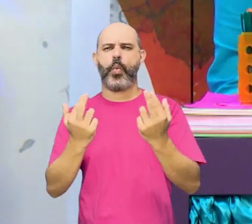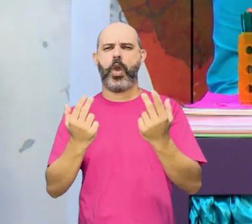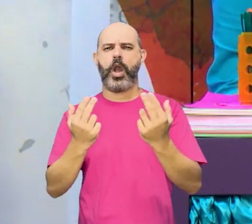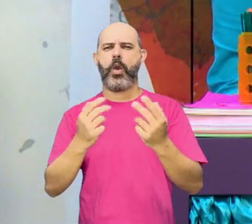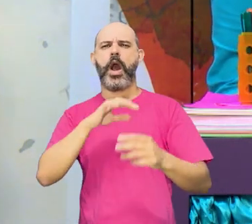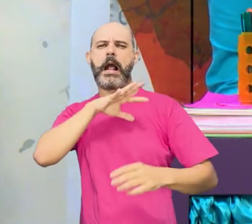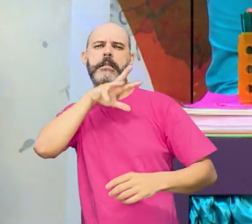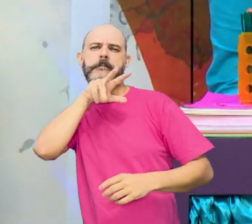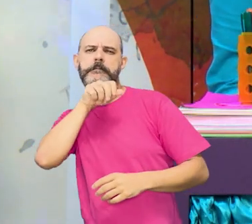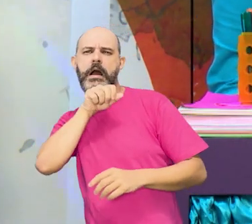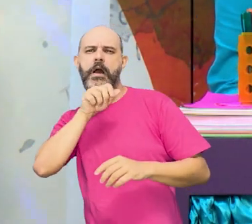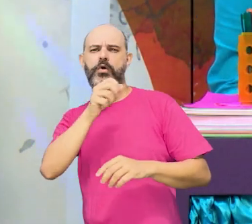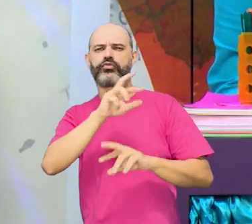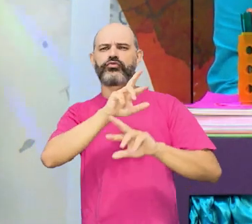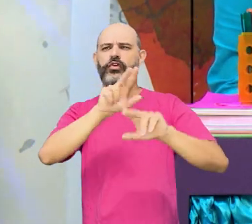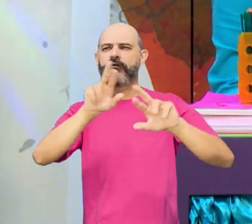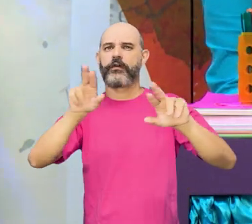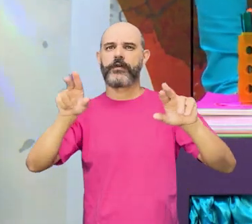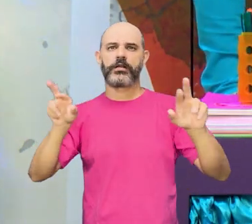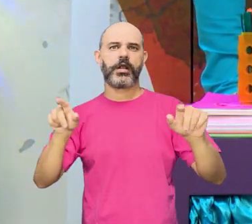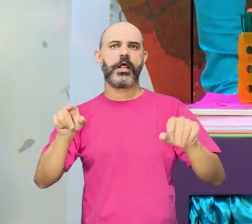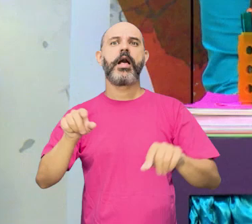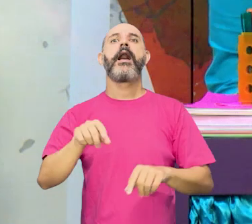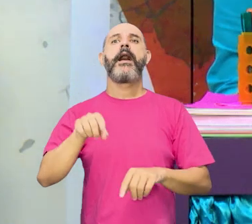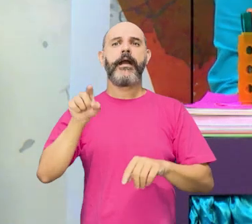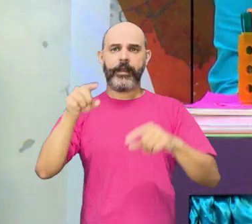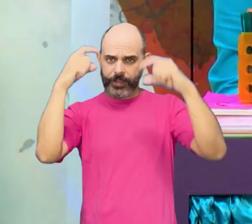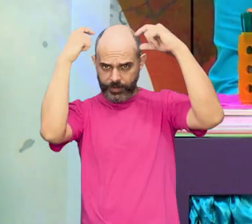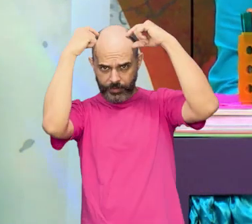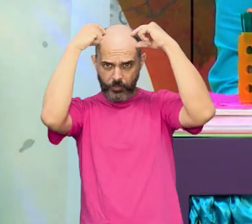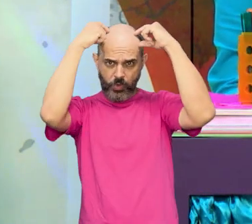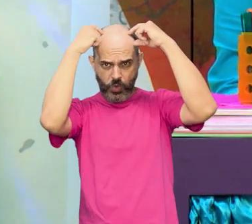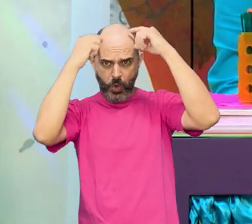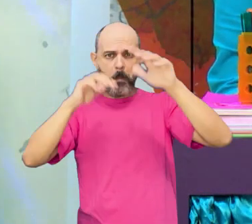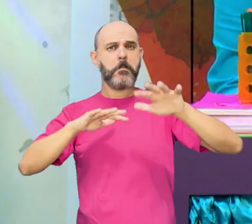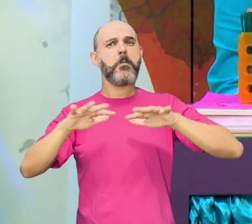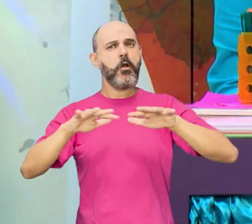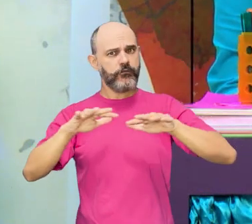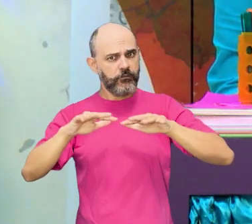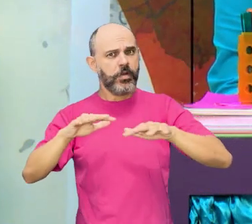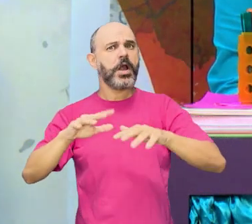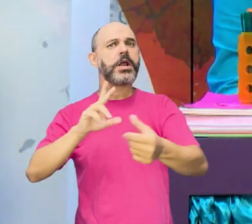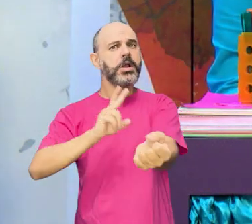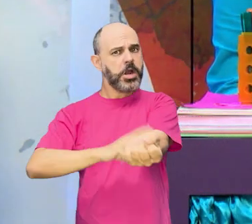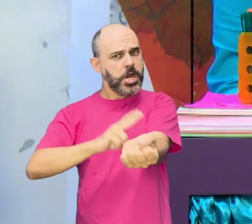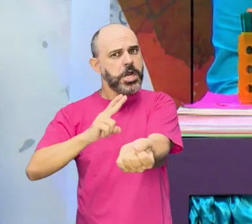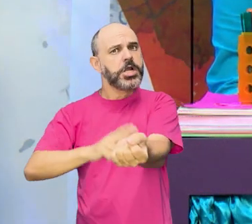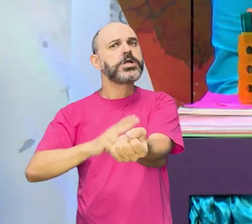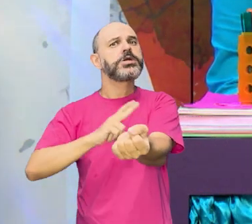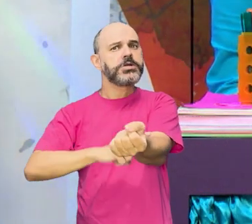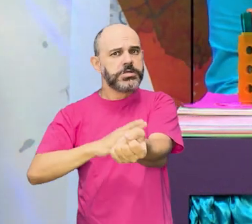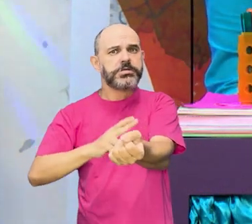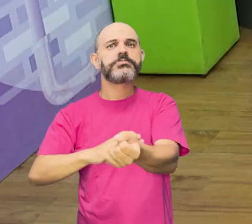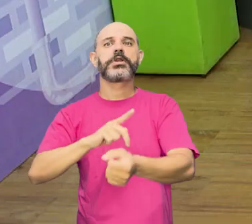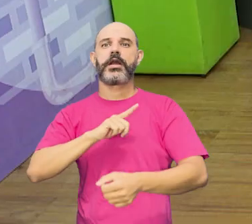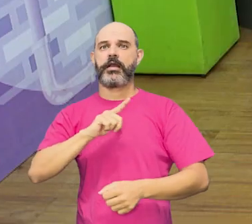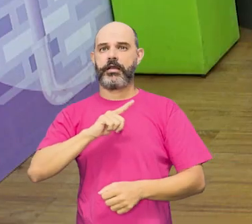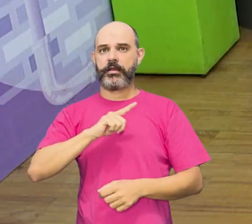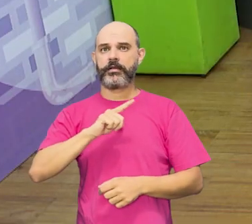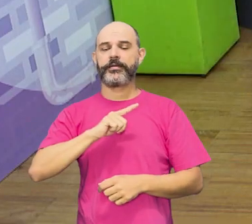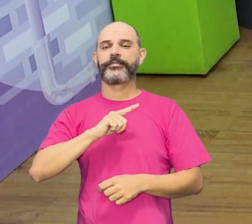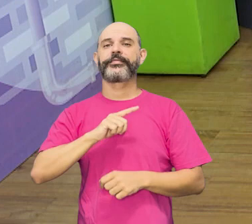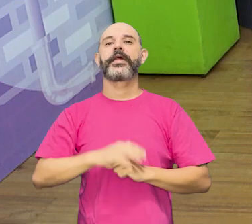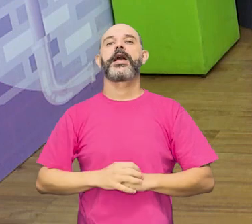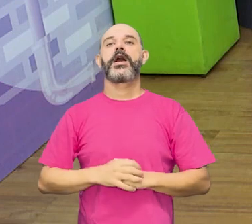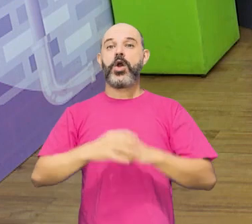espécie como os outros animais. Eles simplesmente se mexem muito mais e têm ritmo no movimento. Os